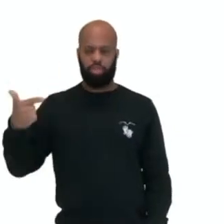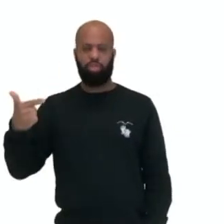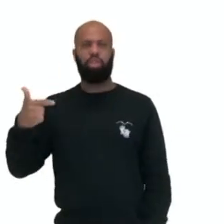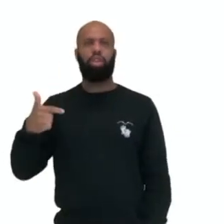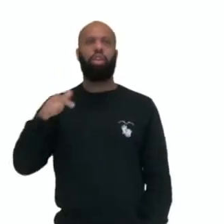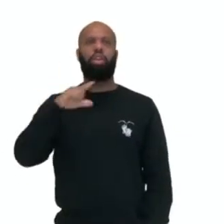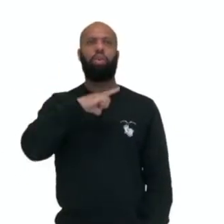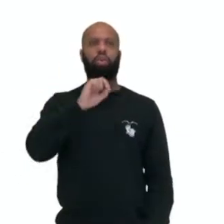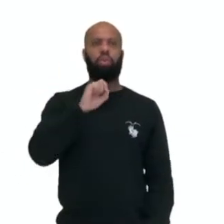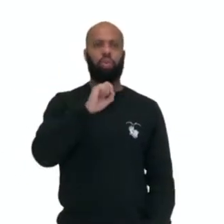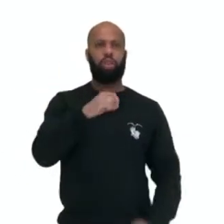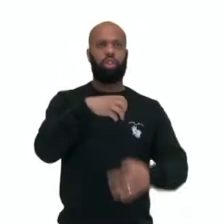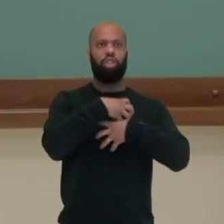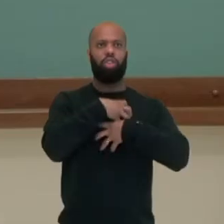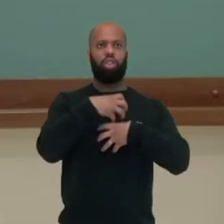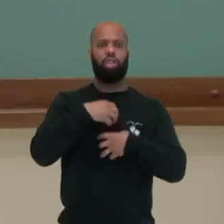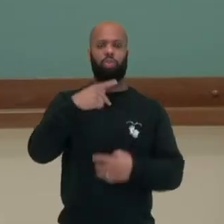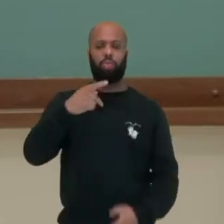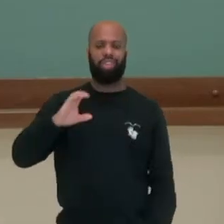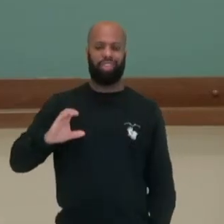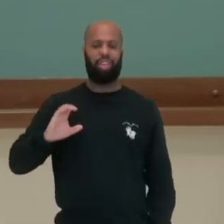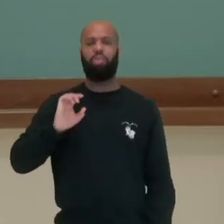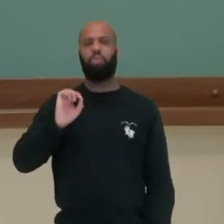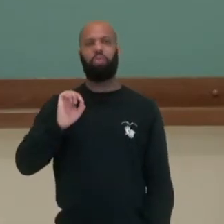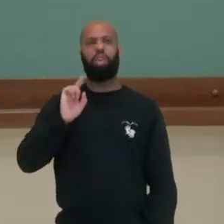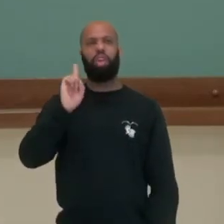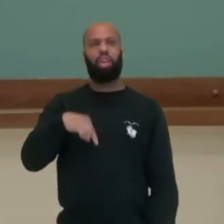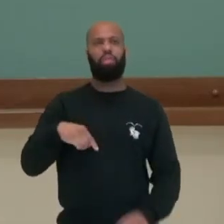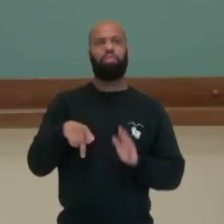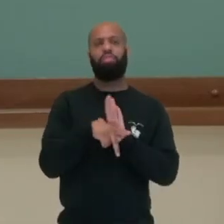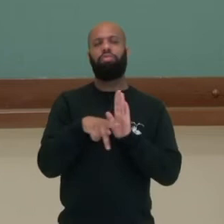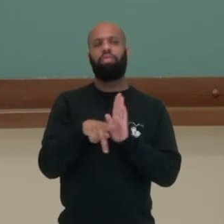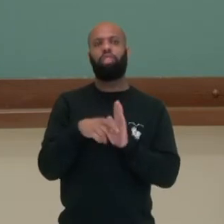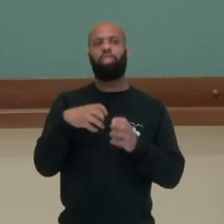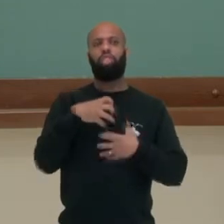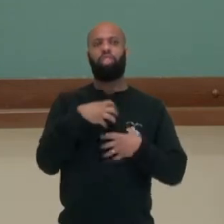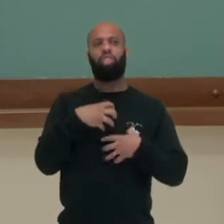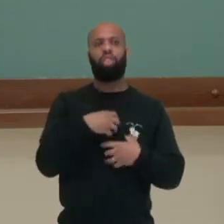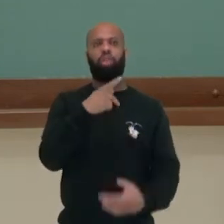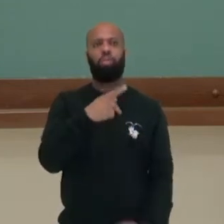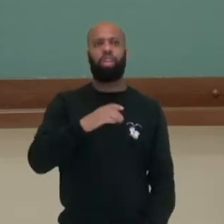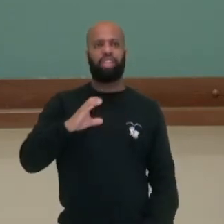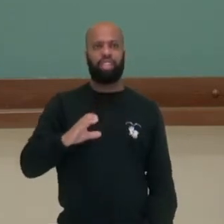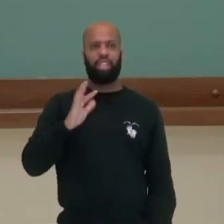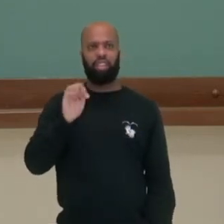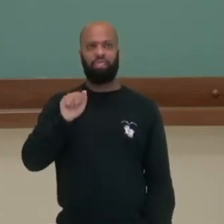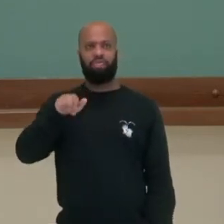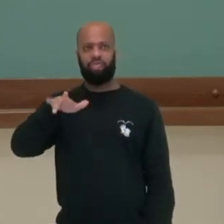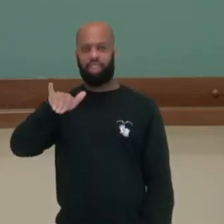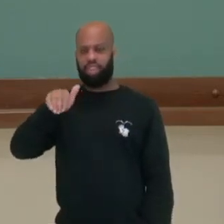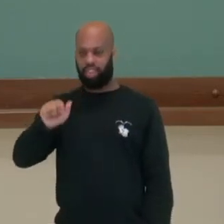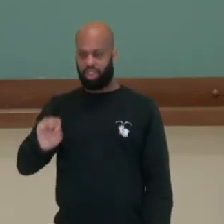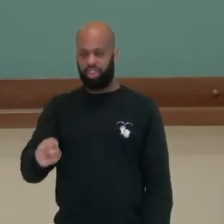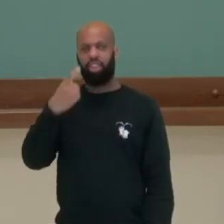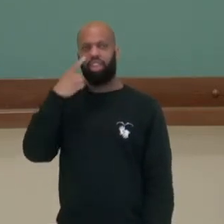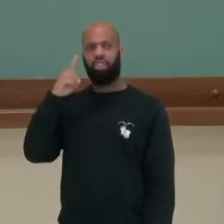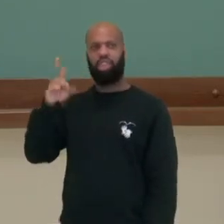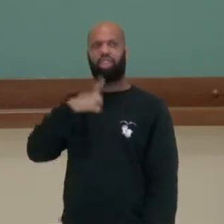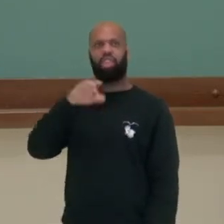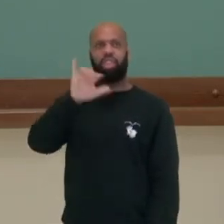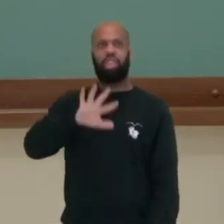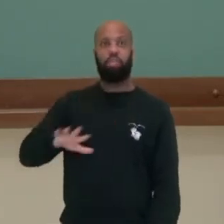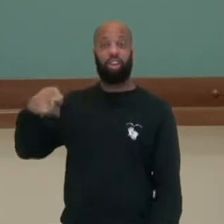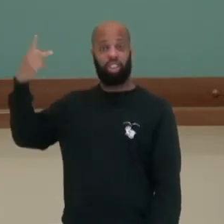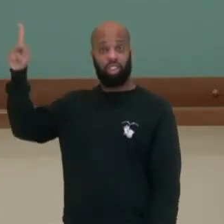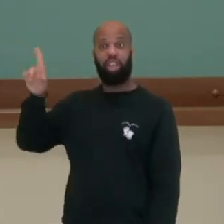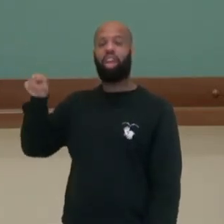do chamado esquema PC, ou esquema PC Farias, que, aliás, a imagem do PC Farias está à sua